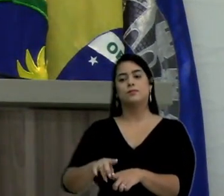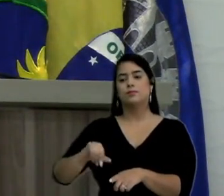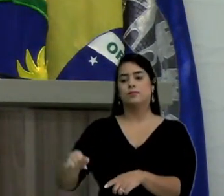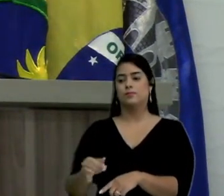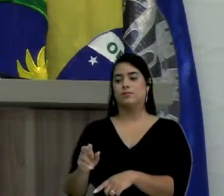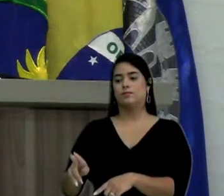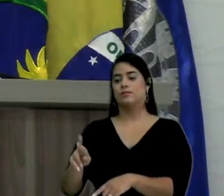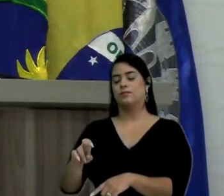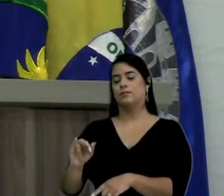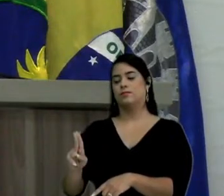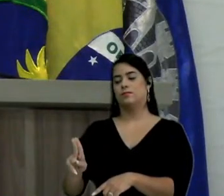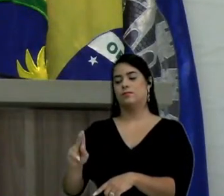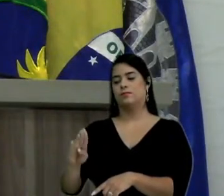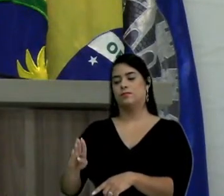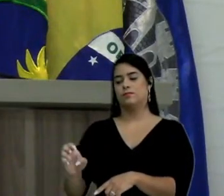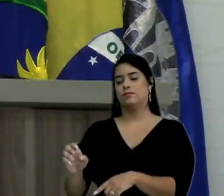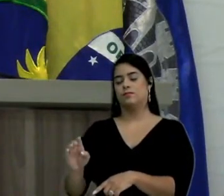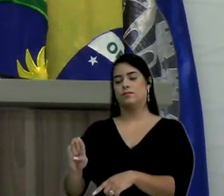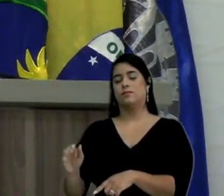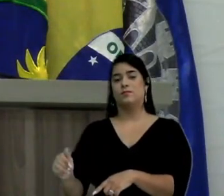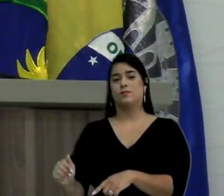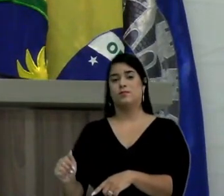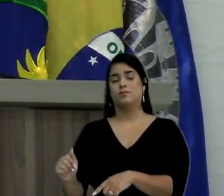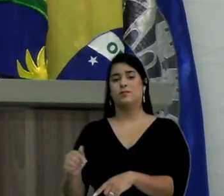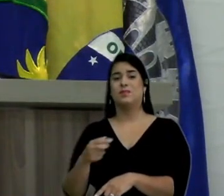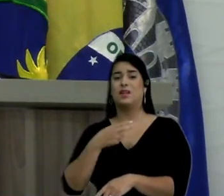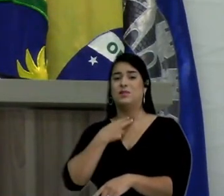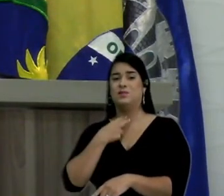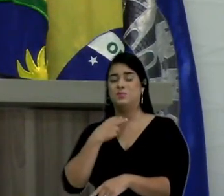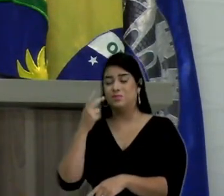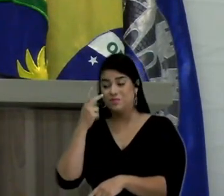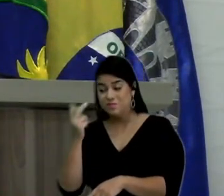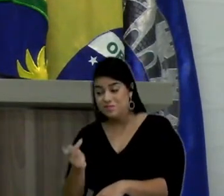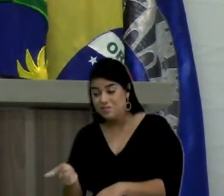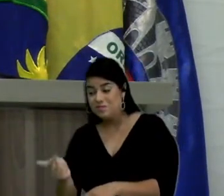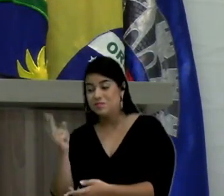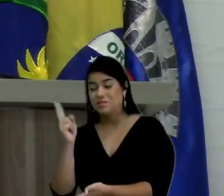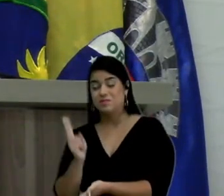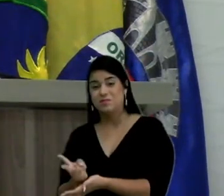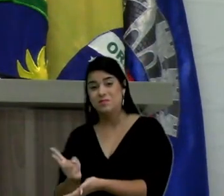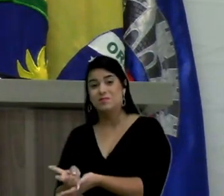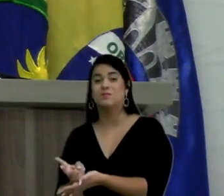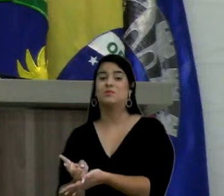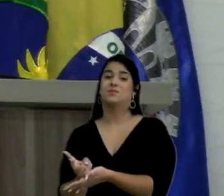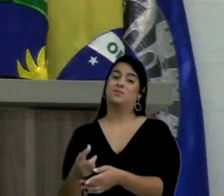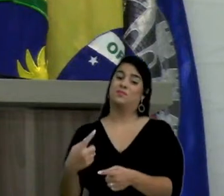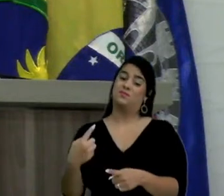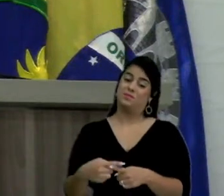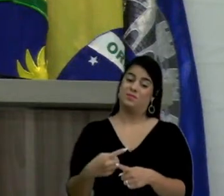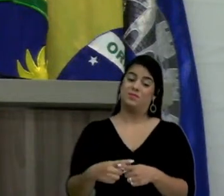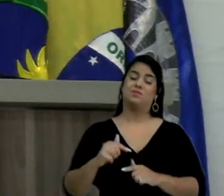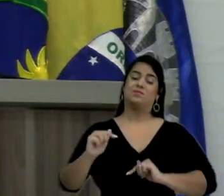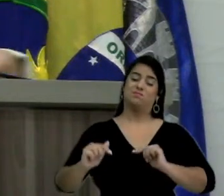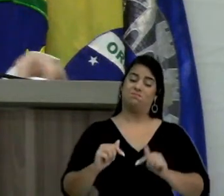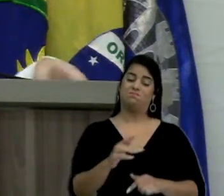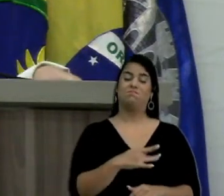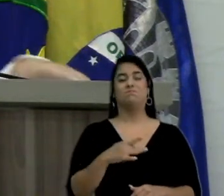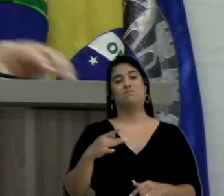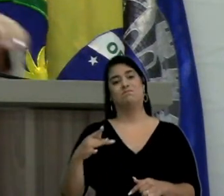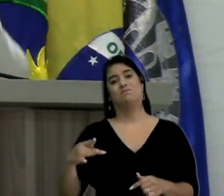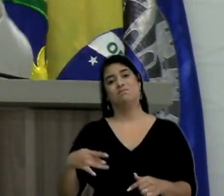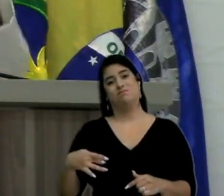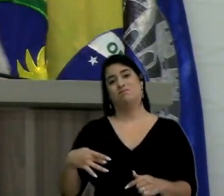a Deus todos os dias não posso acompanhar direto porque quem trabalha na área da saúde sabe que o tempo é muito